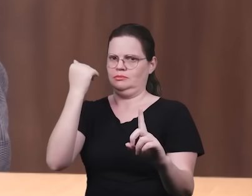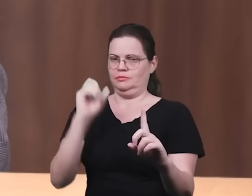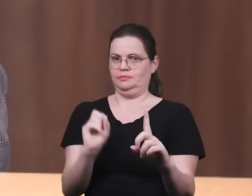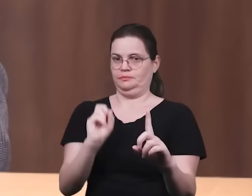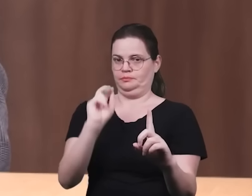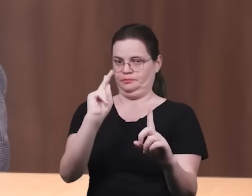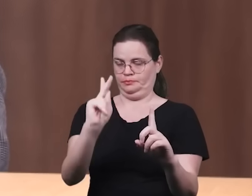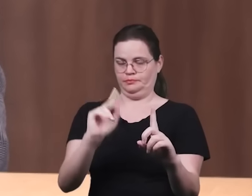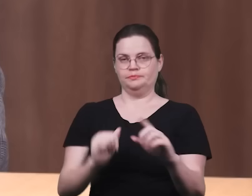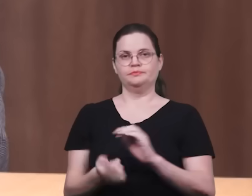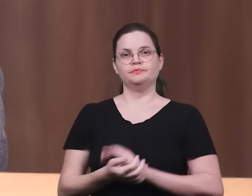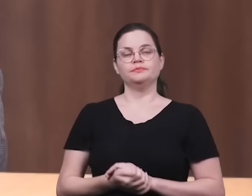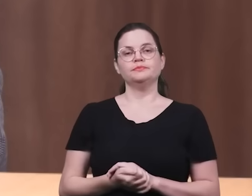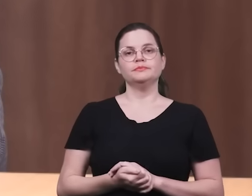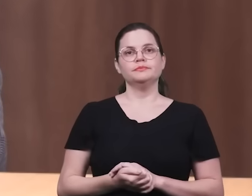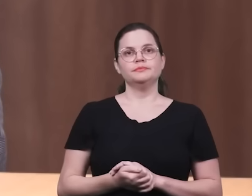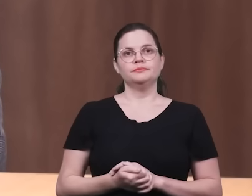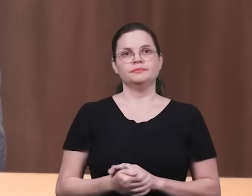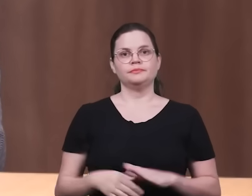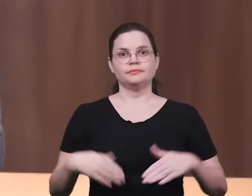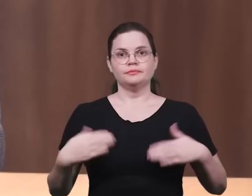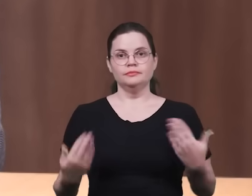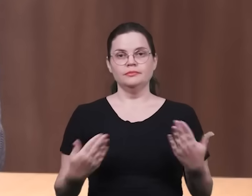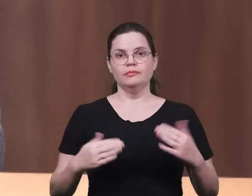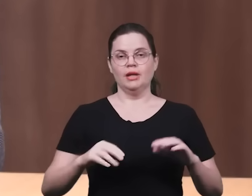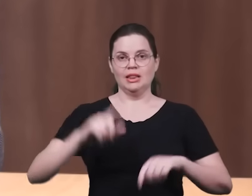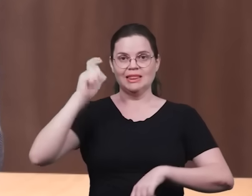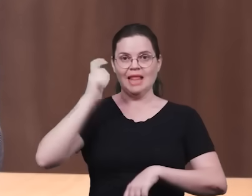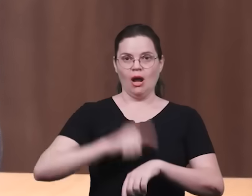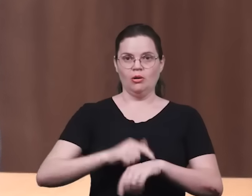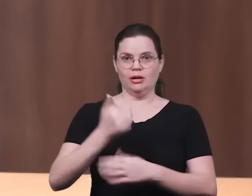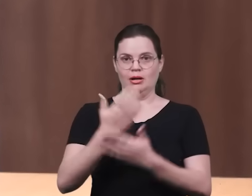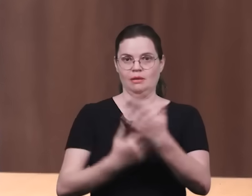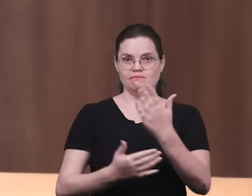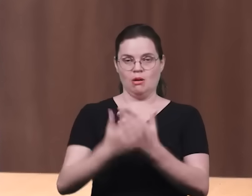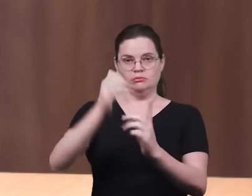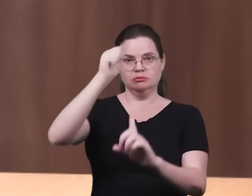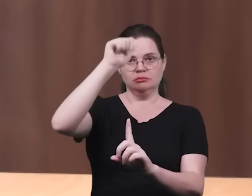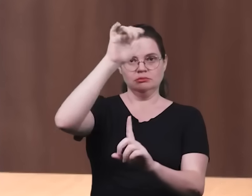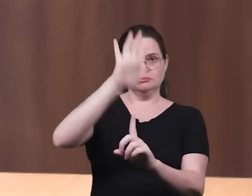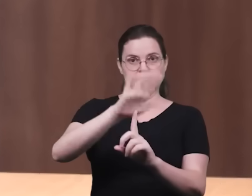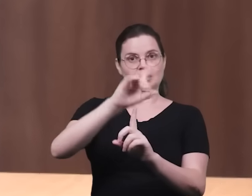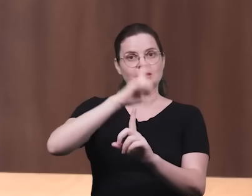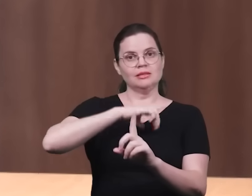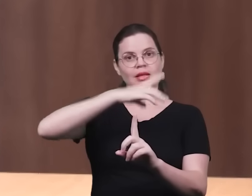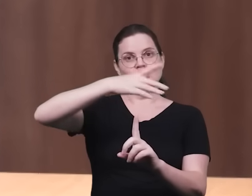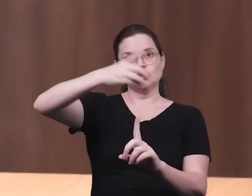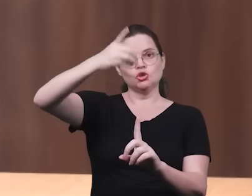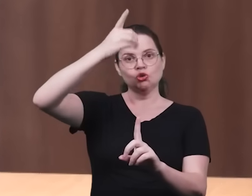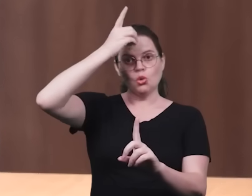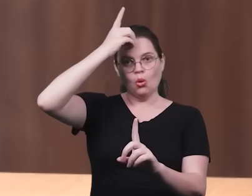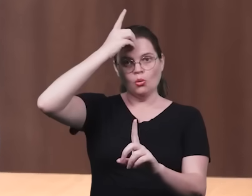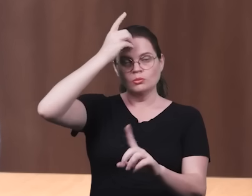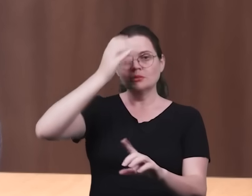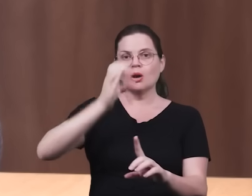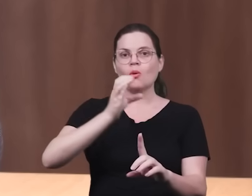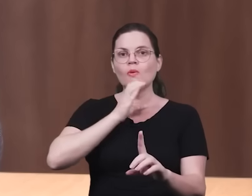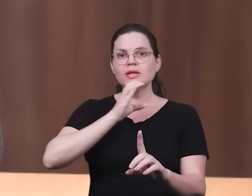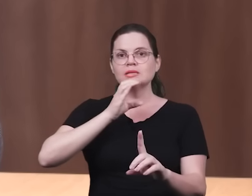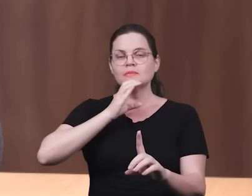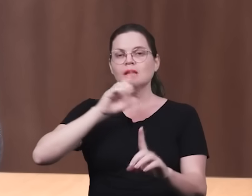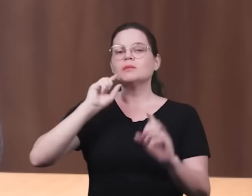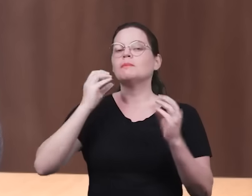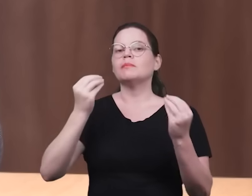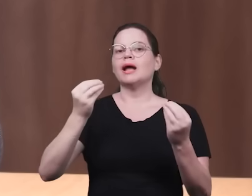Então, a manifestação do Espírito Santo nesse dom aqui, para atingir